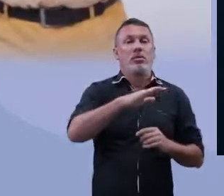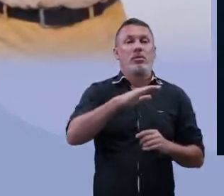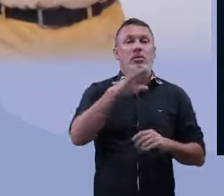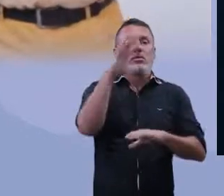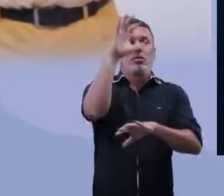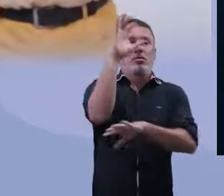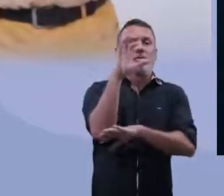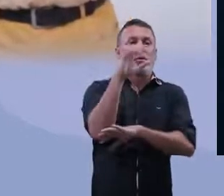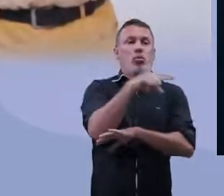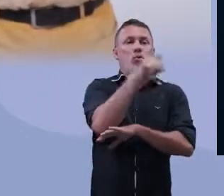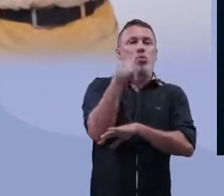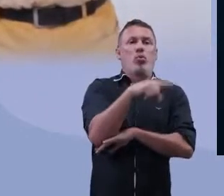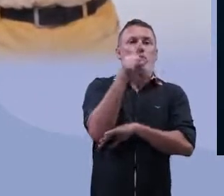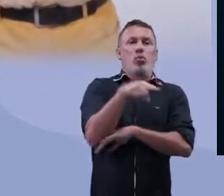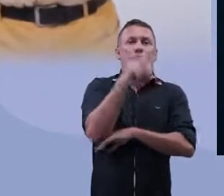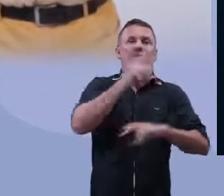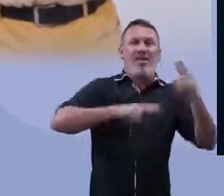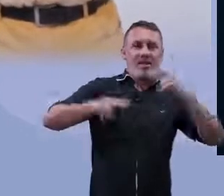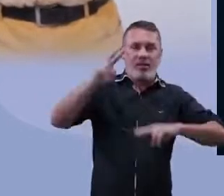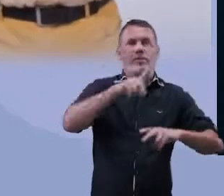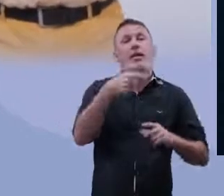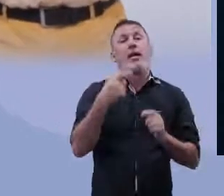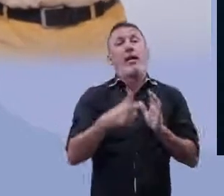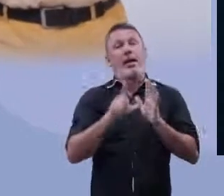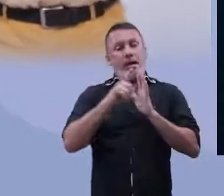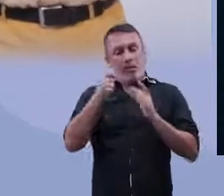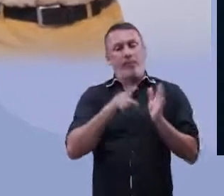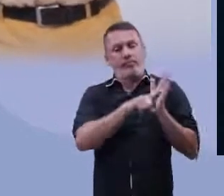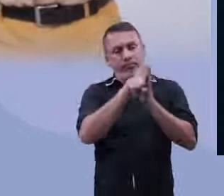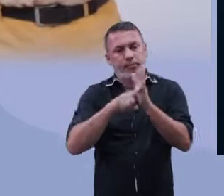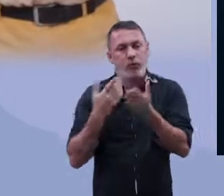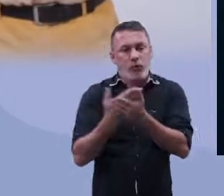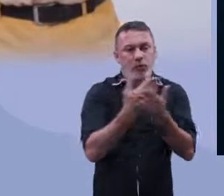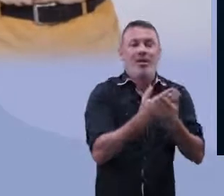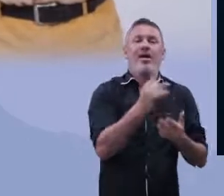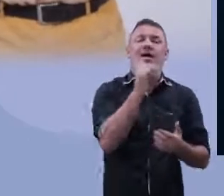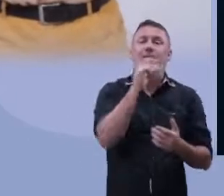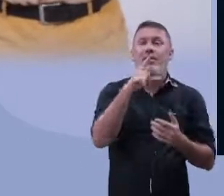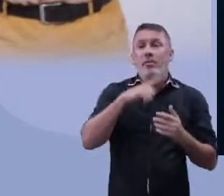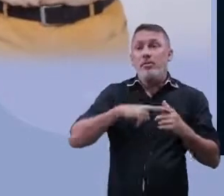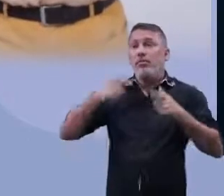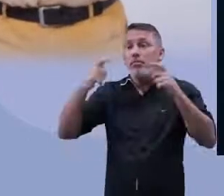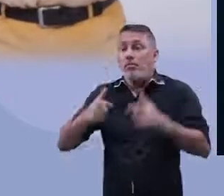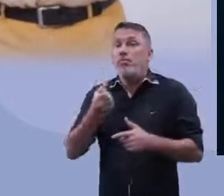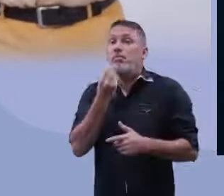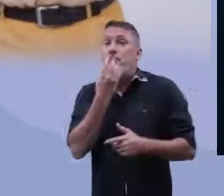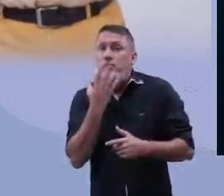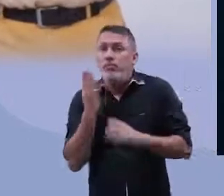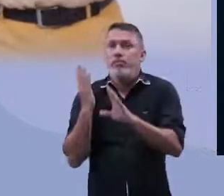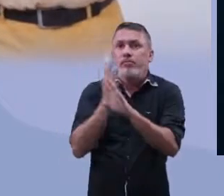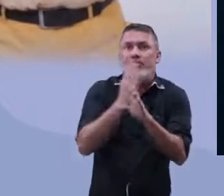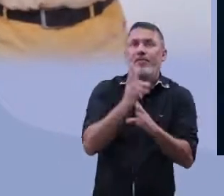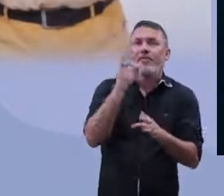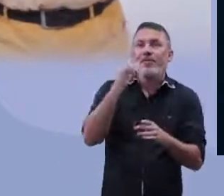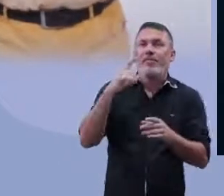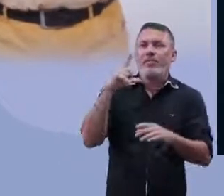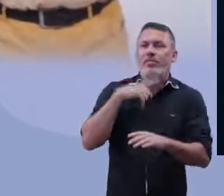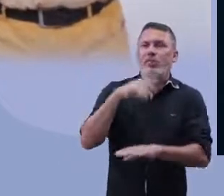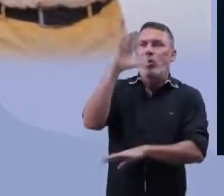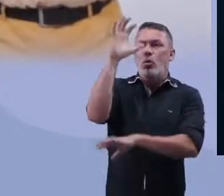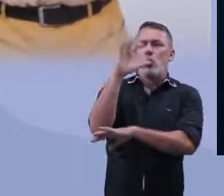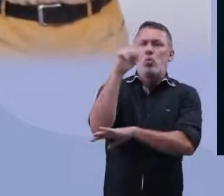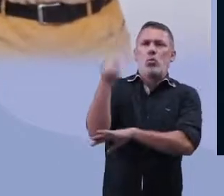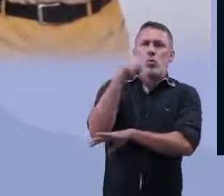de um estudo de um mapa eólico, e às vezes você tem um bom local para você instalar ali as suas